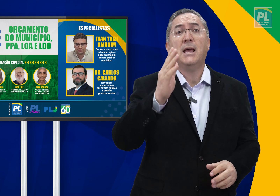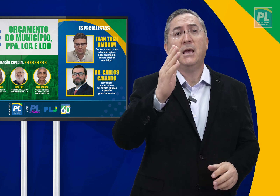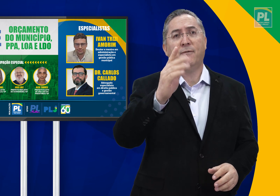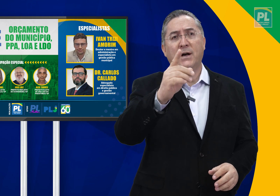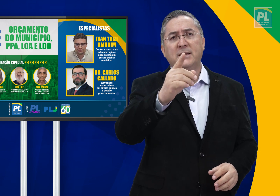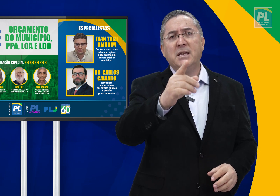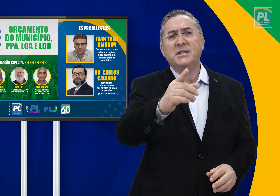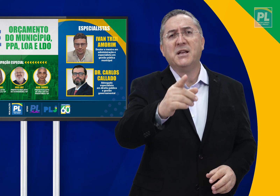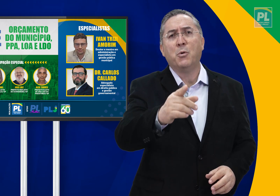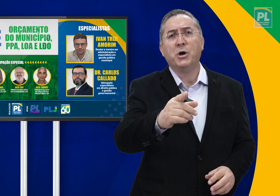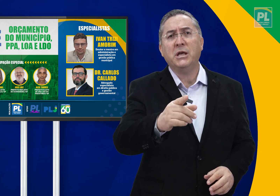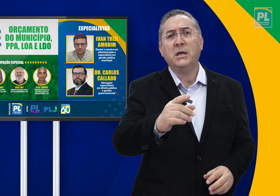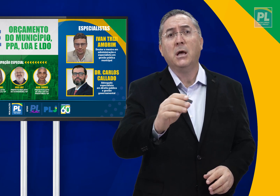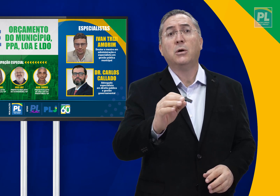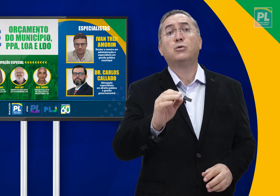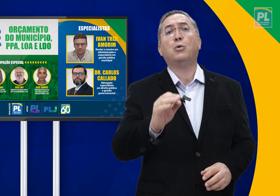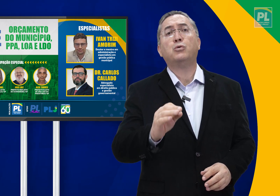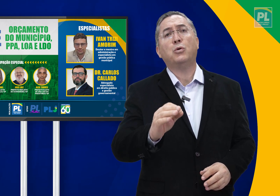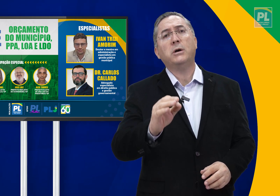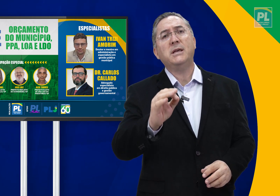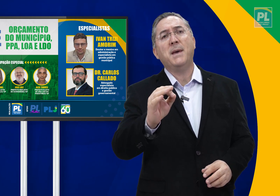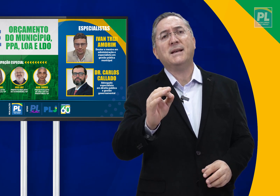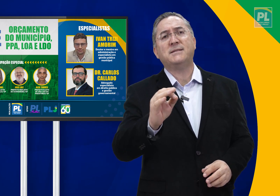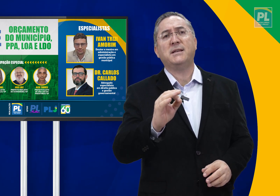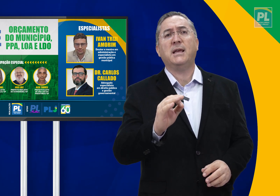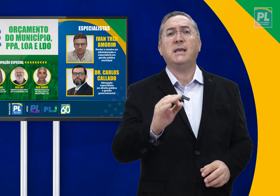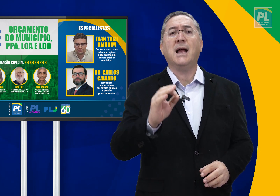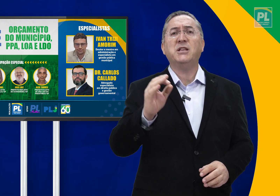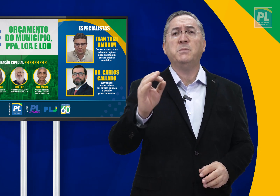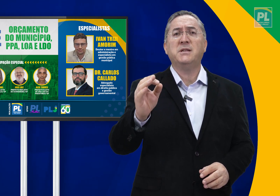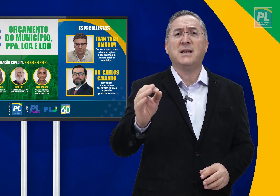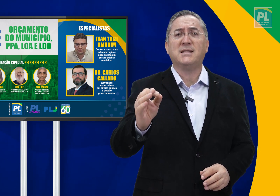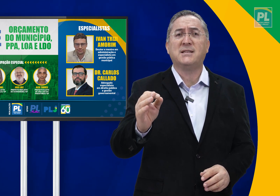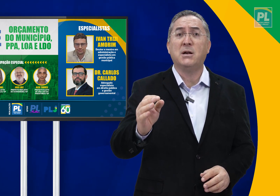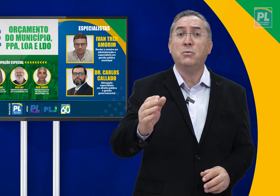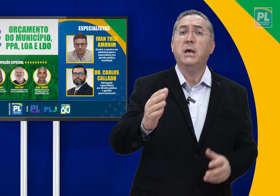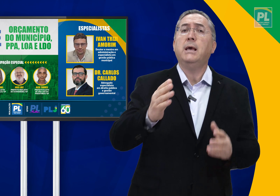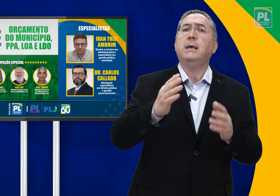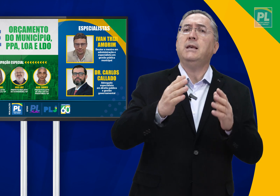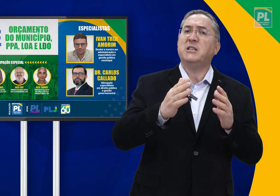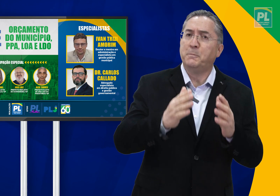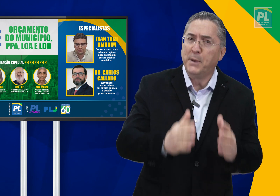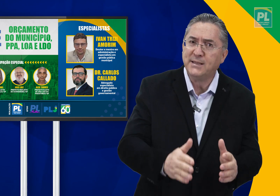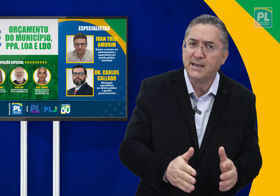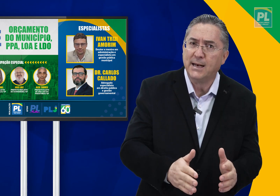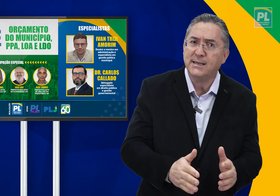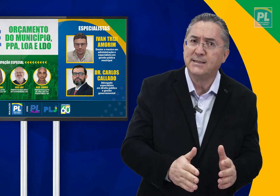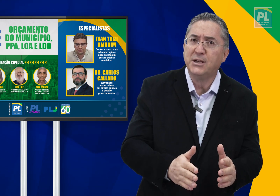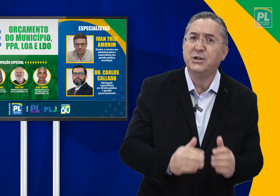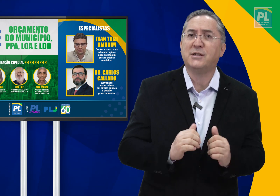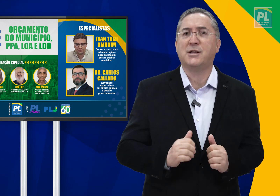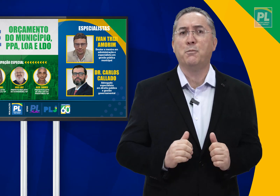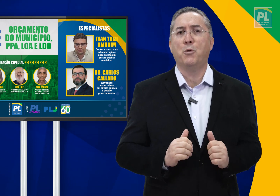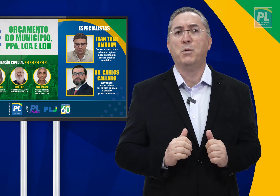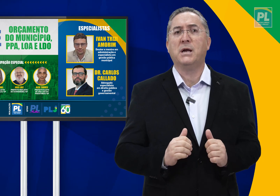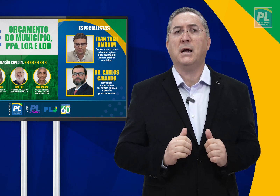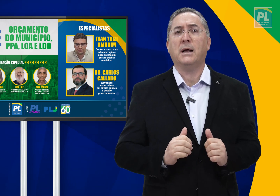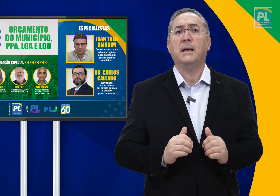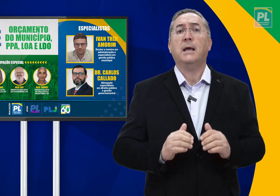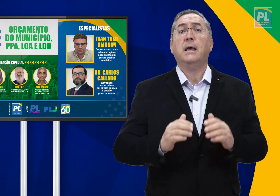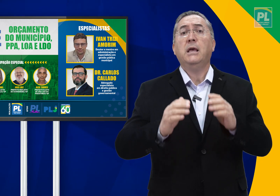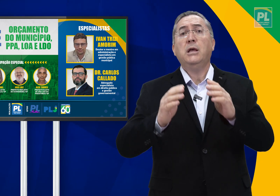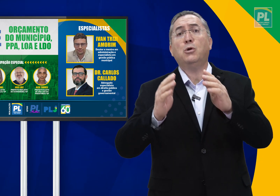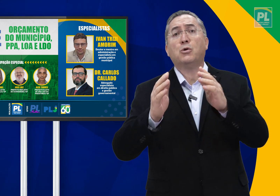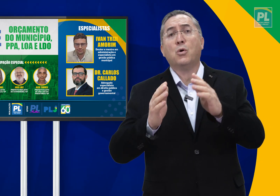especialistas Ivan Trizzi Amorim, doutor e mestre em administração e especialista em gestão